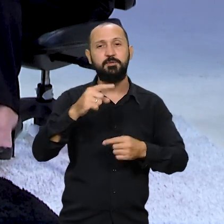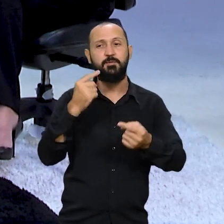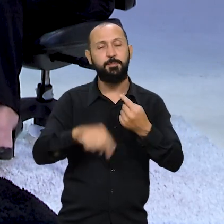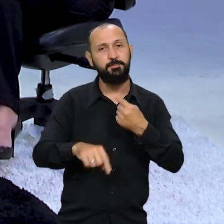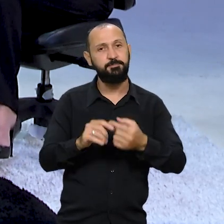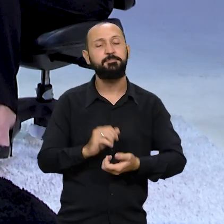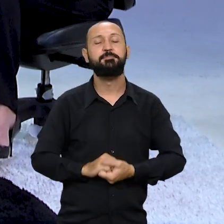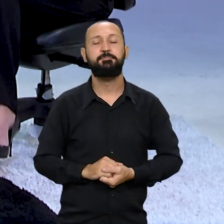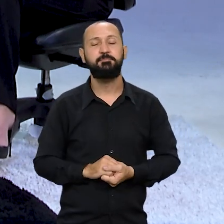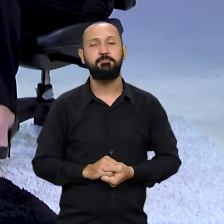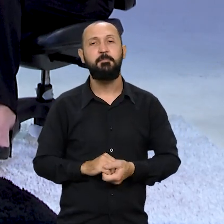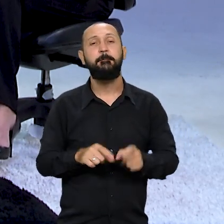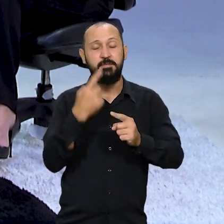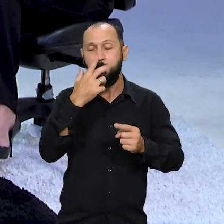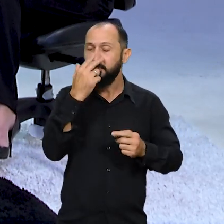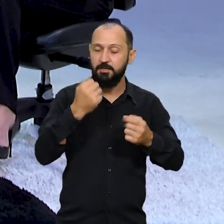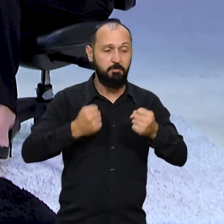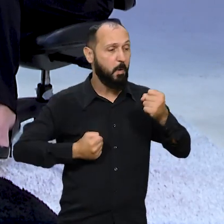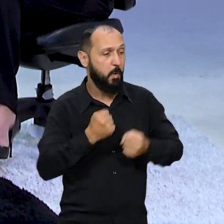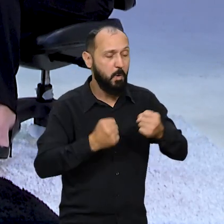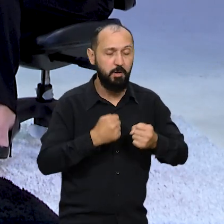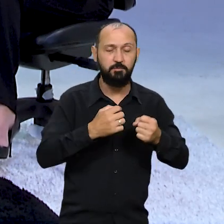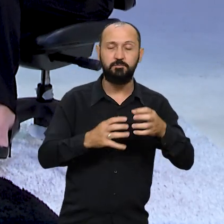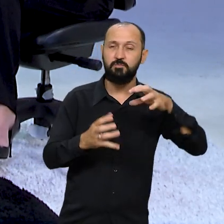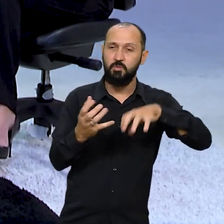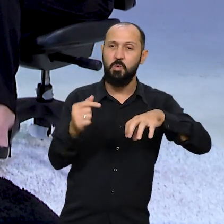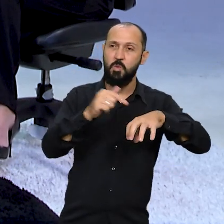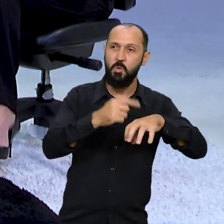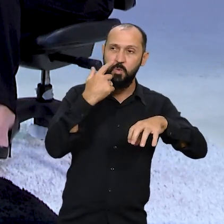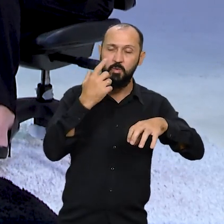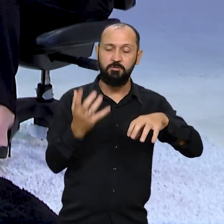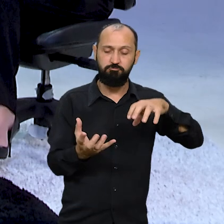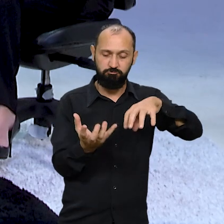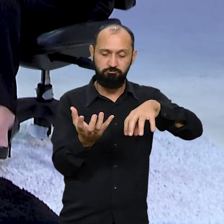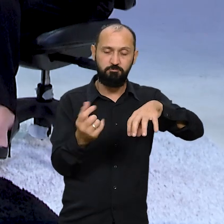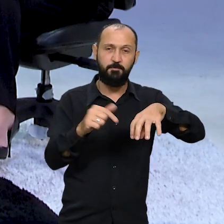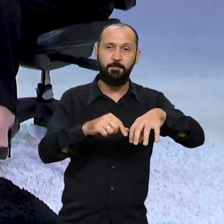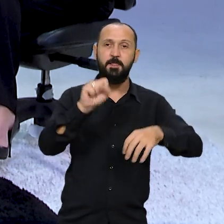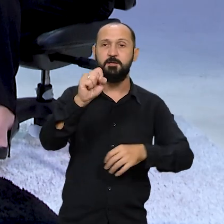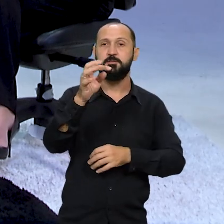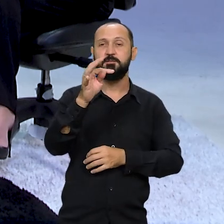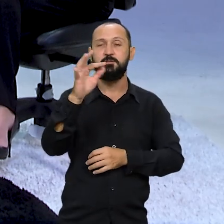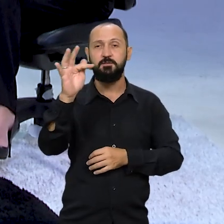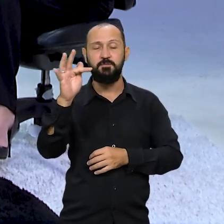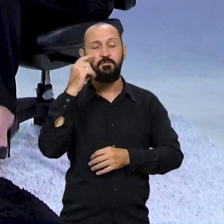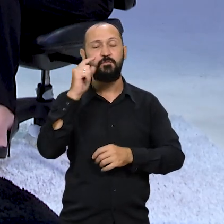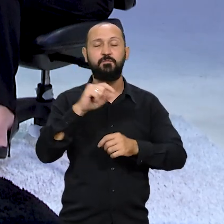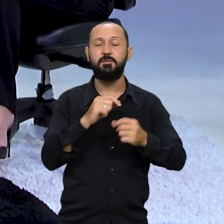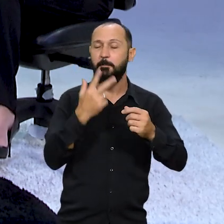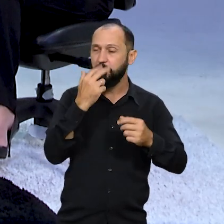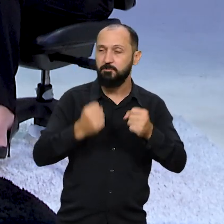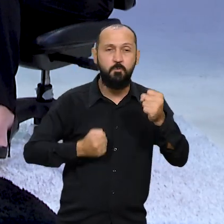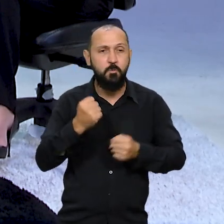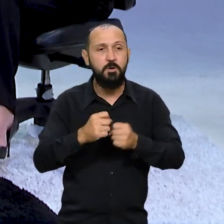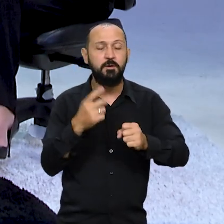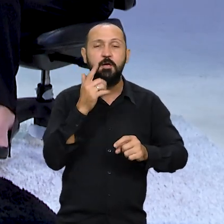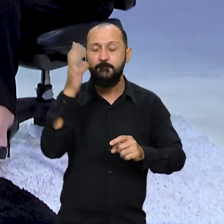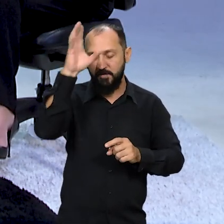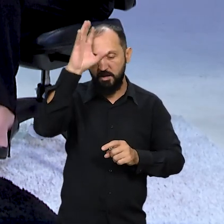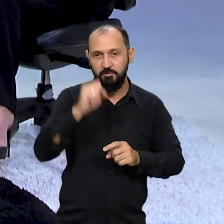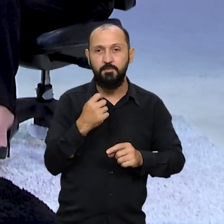PL 490, que é um projeto de lei que traz para o universo de uma lei o marco temporal, o